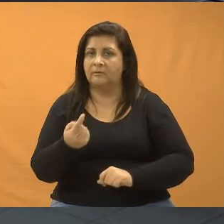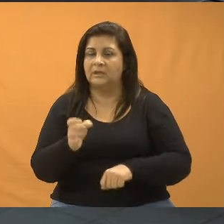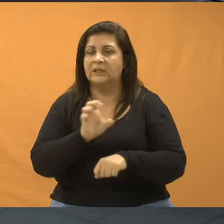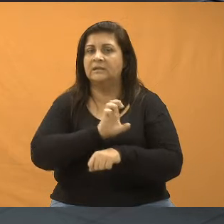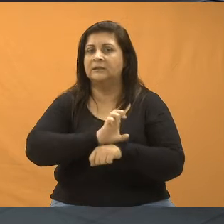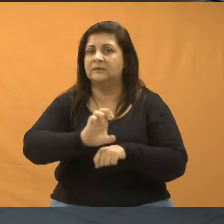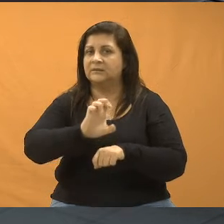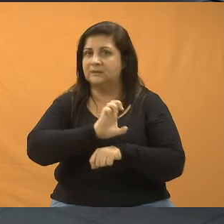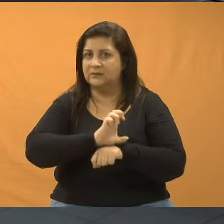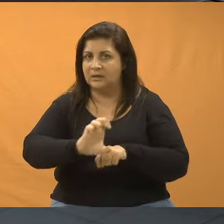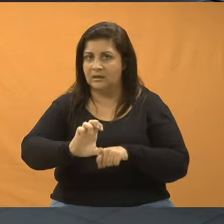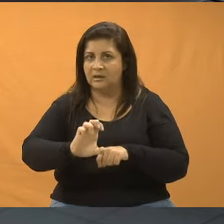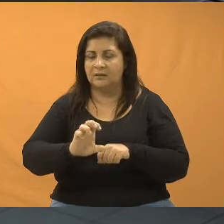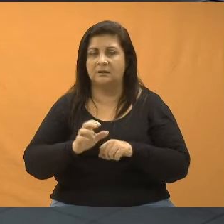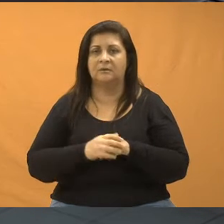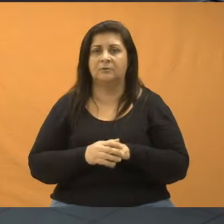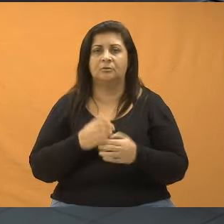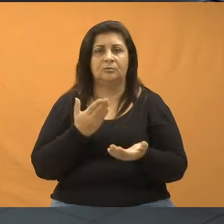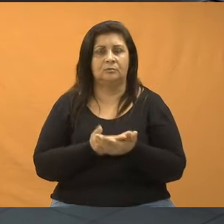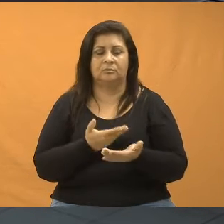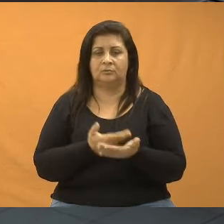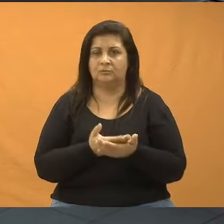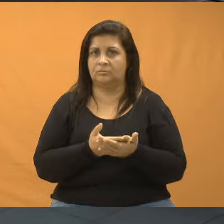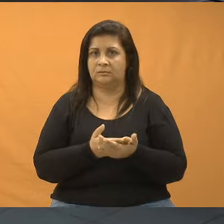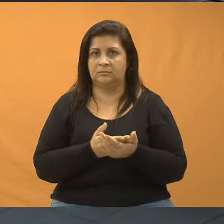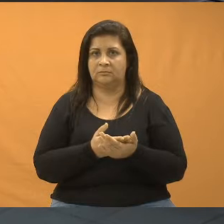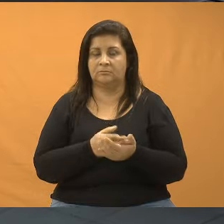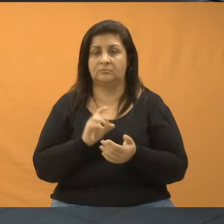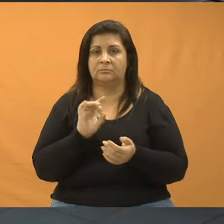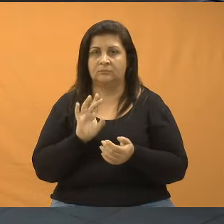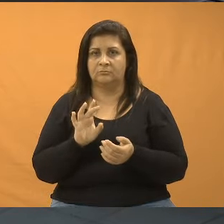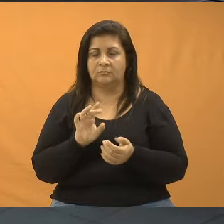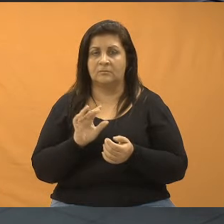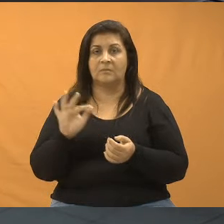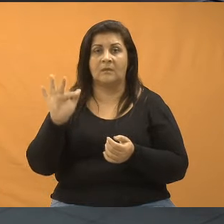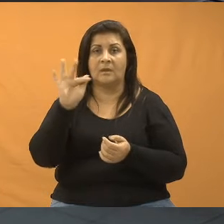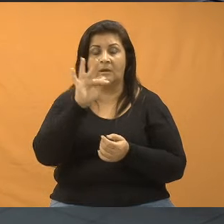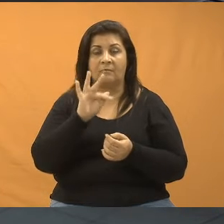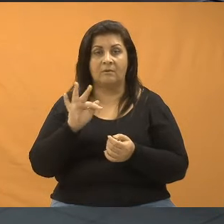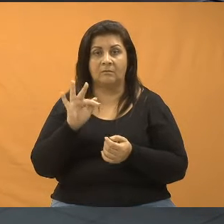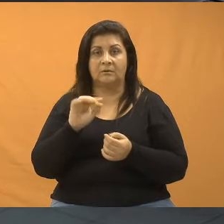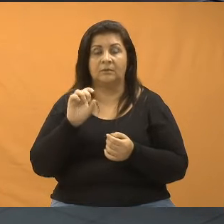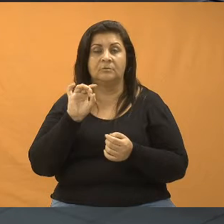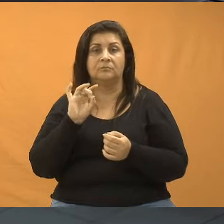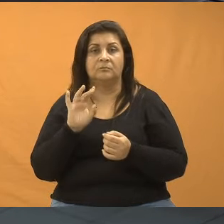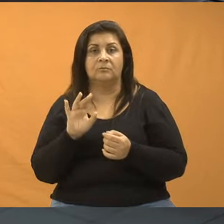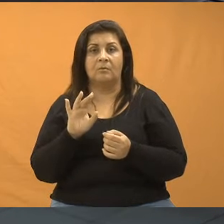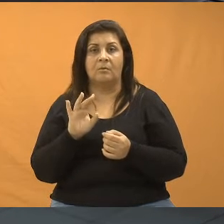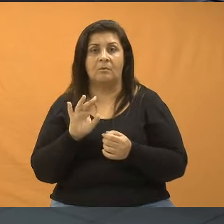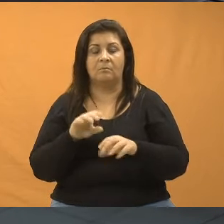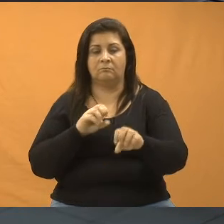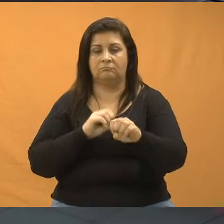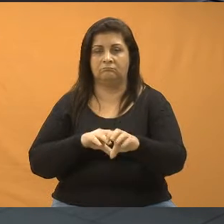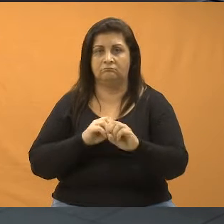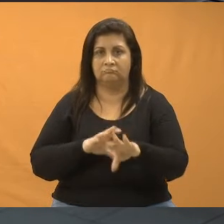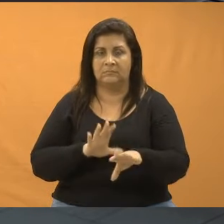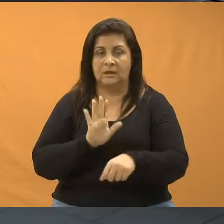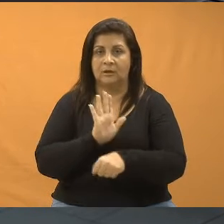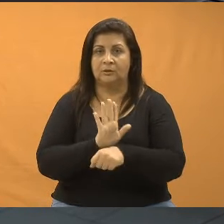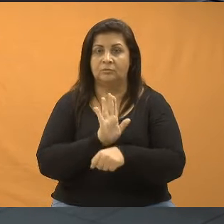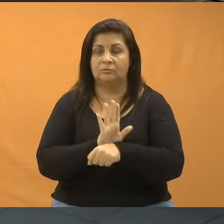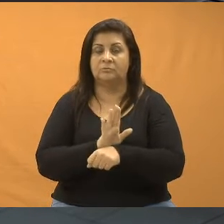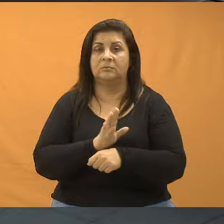com os preceptores, os médicos lá. O foco da faculdade é atuar na saúde